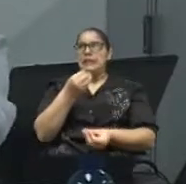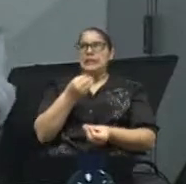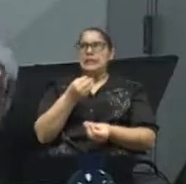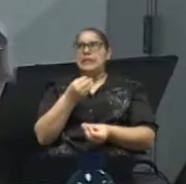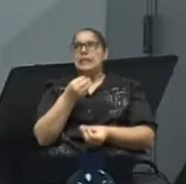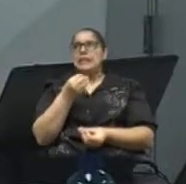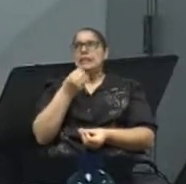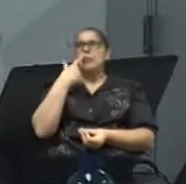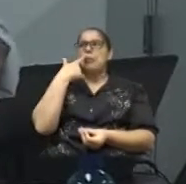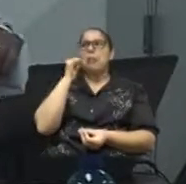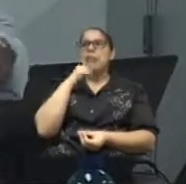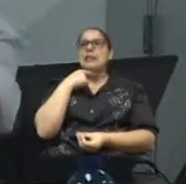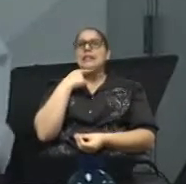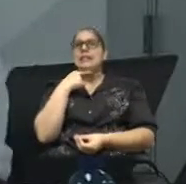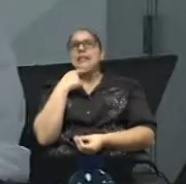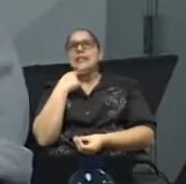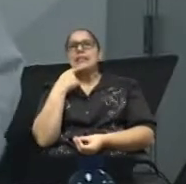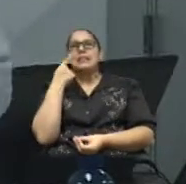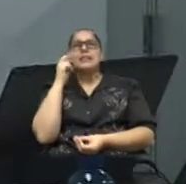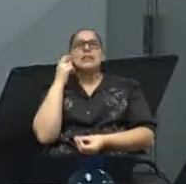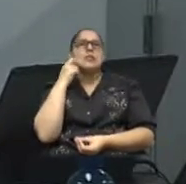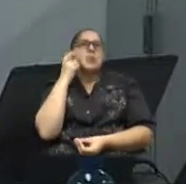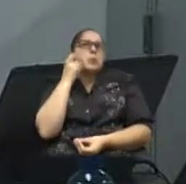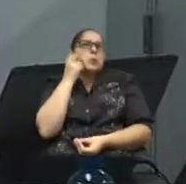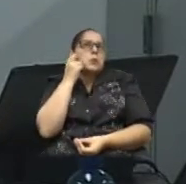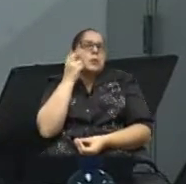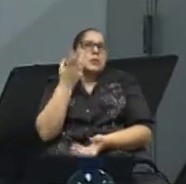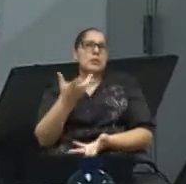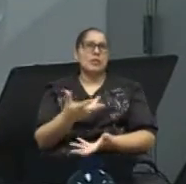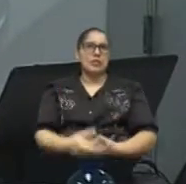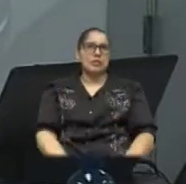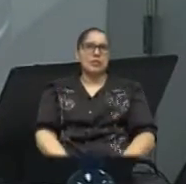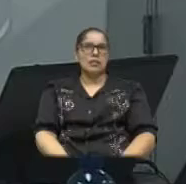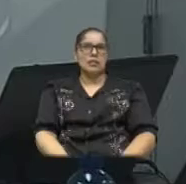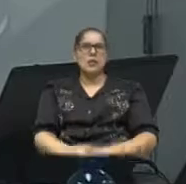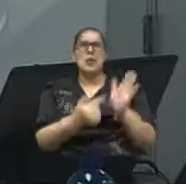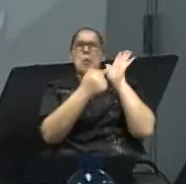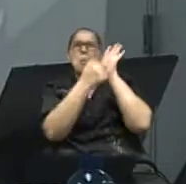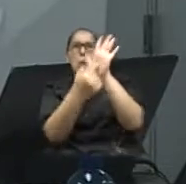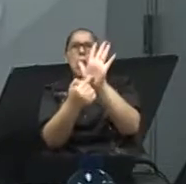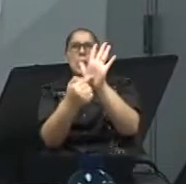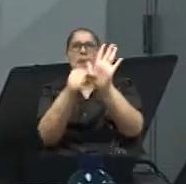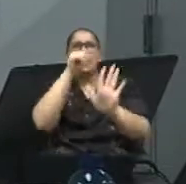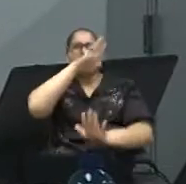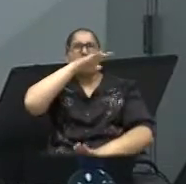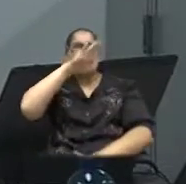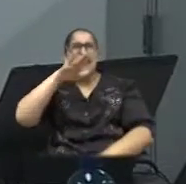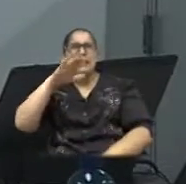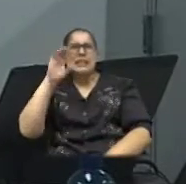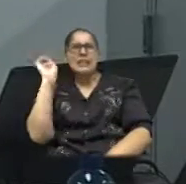continuar pela amostra. Olha aqui, ó, o que o Lemão estava falando. Criança viada.